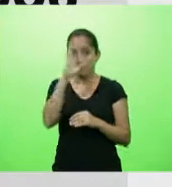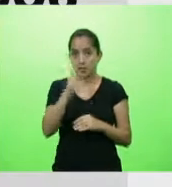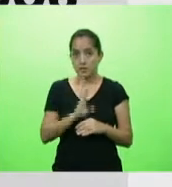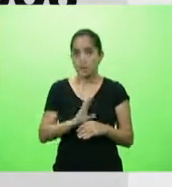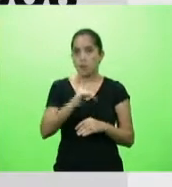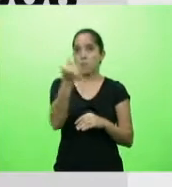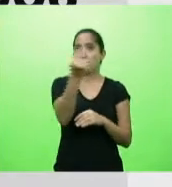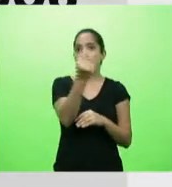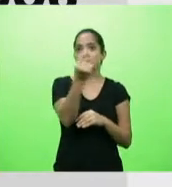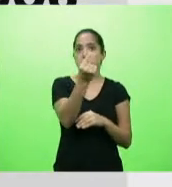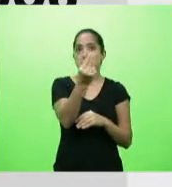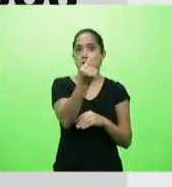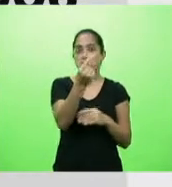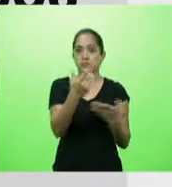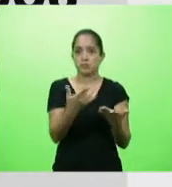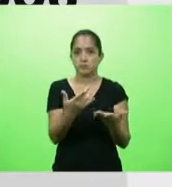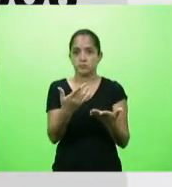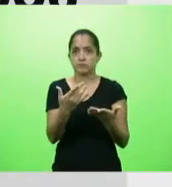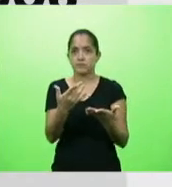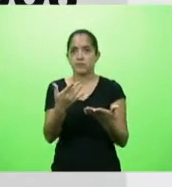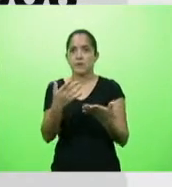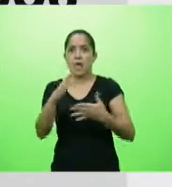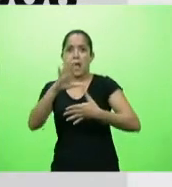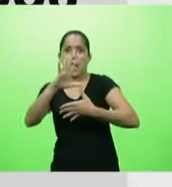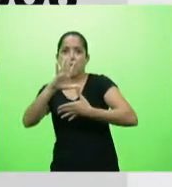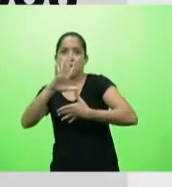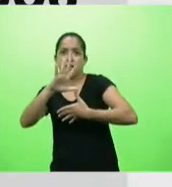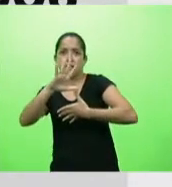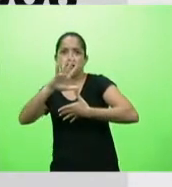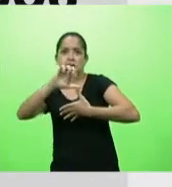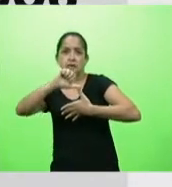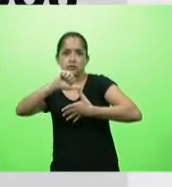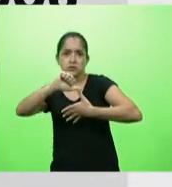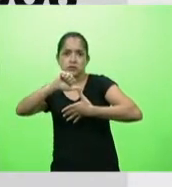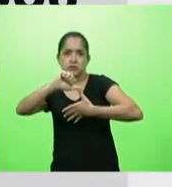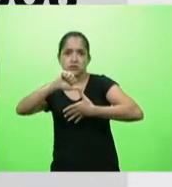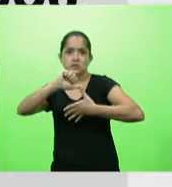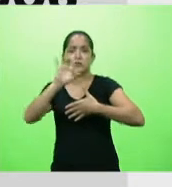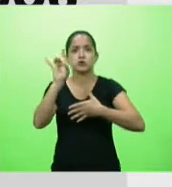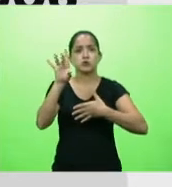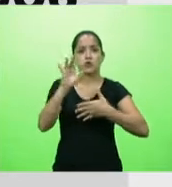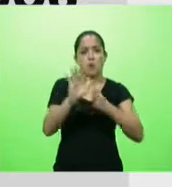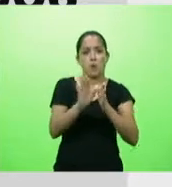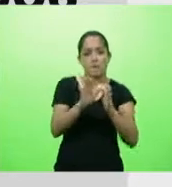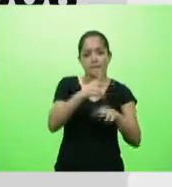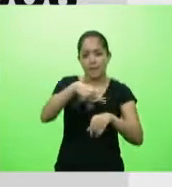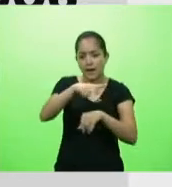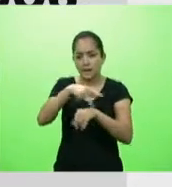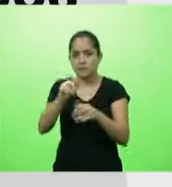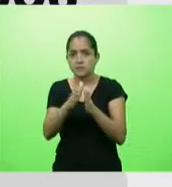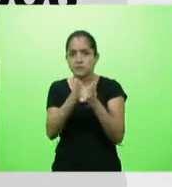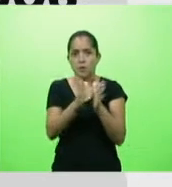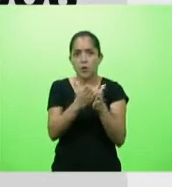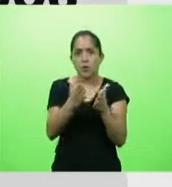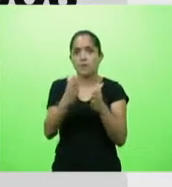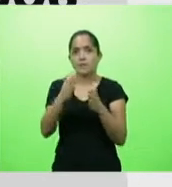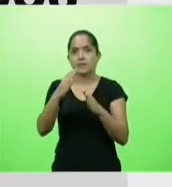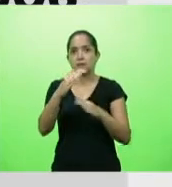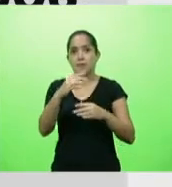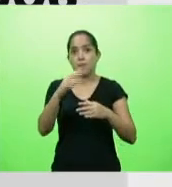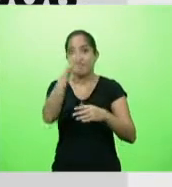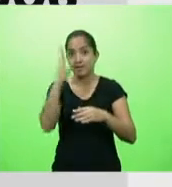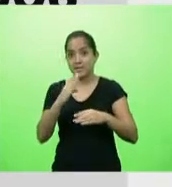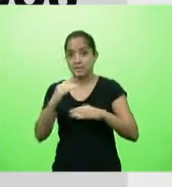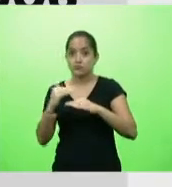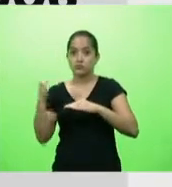do BRICS. Ah, América Latina é só país pobre? Está aí. Brasil à frente da Rússia, da Índia, da China e da